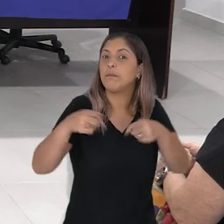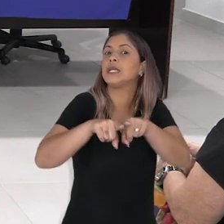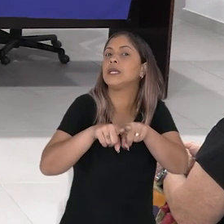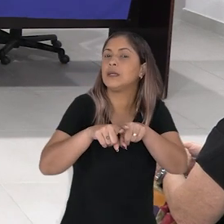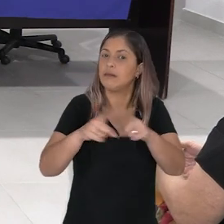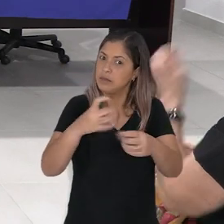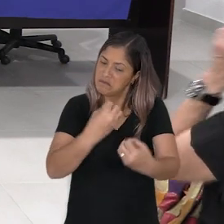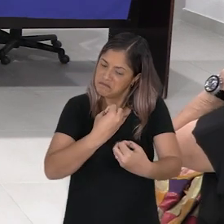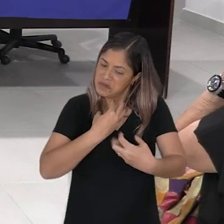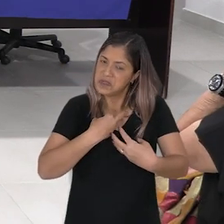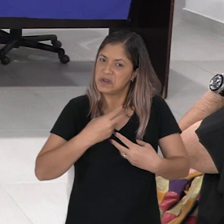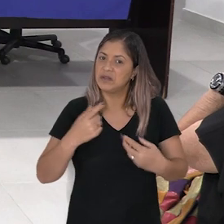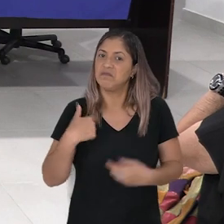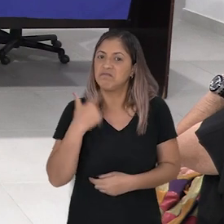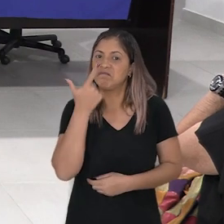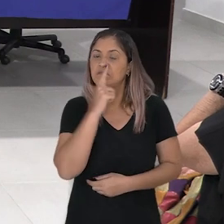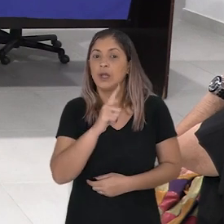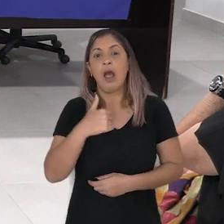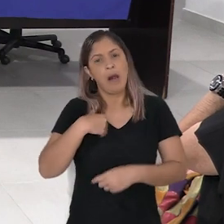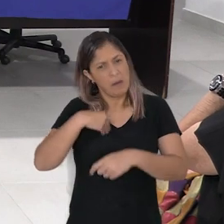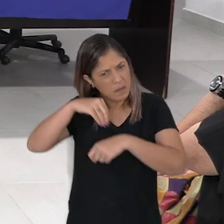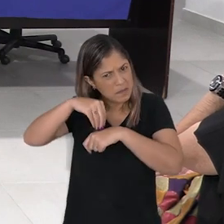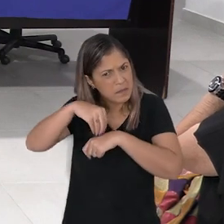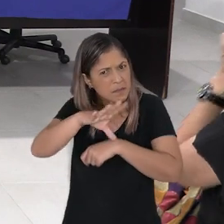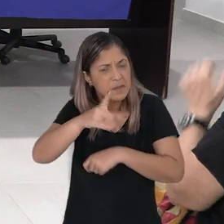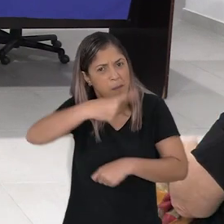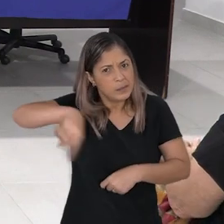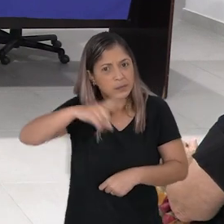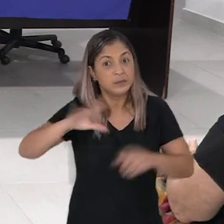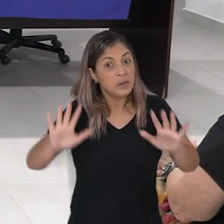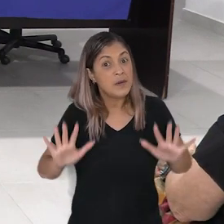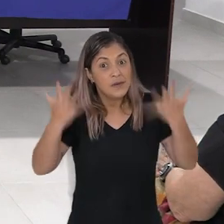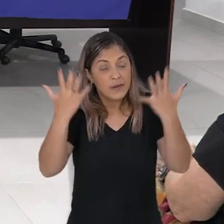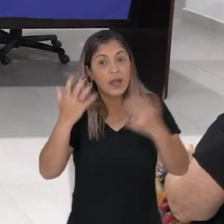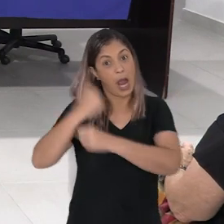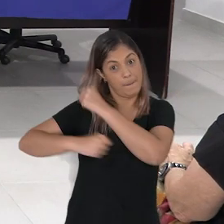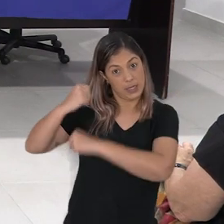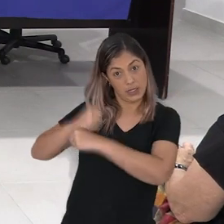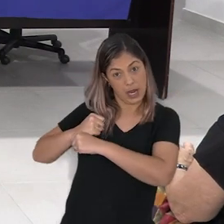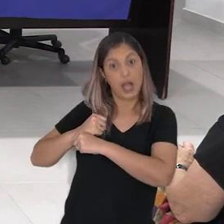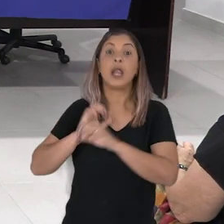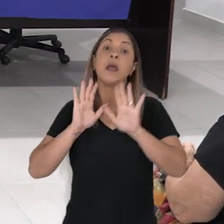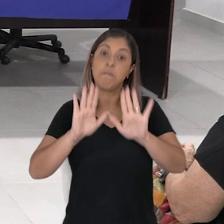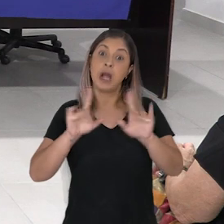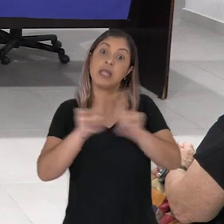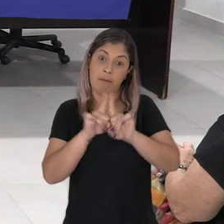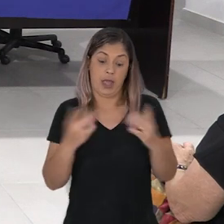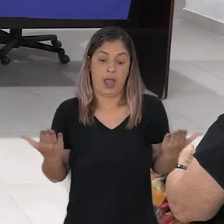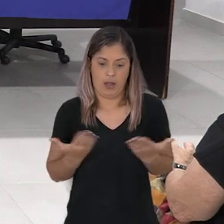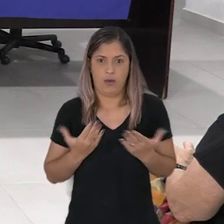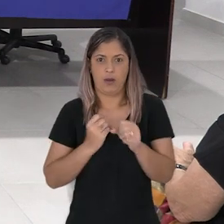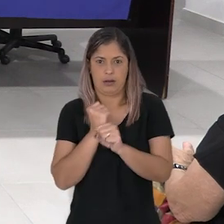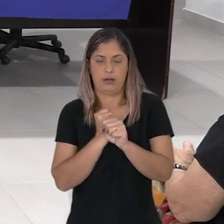ensinar. Aliás, a palavra que eu gostaria de falar muito é que esse evento, tanto do ano passado quanto esse mês,